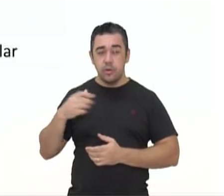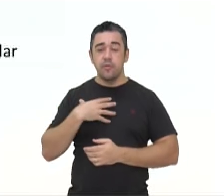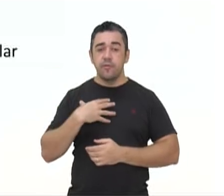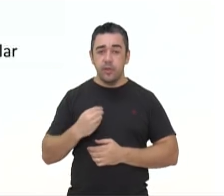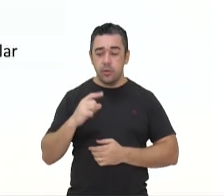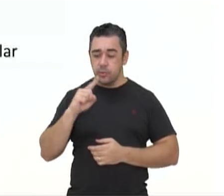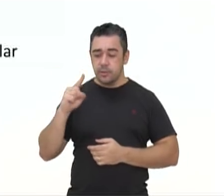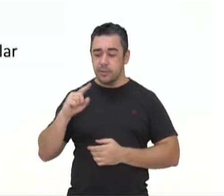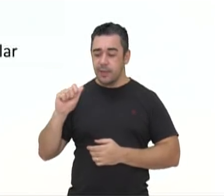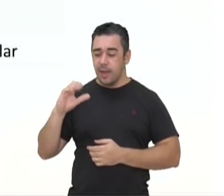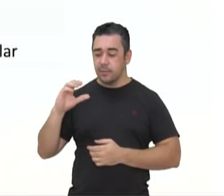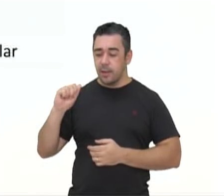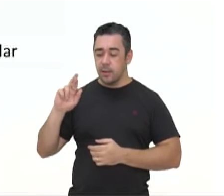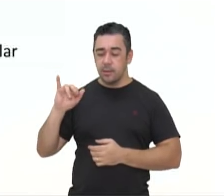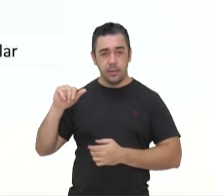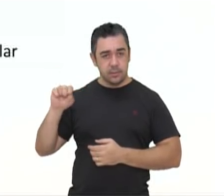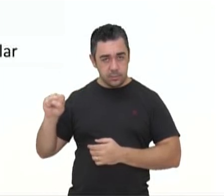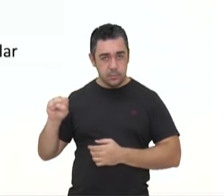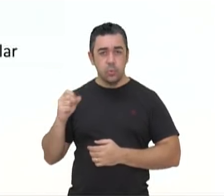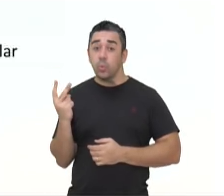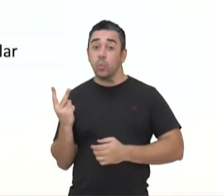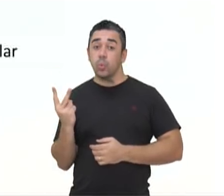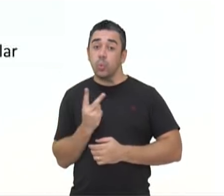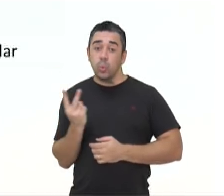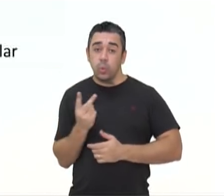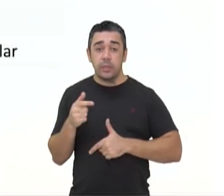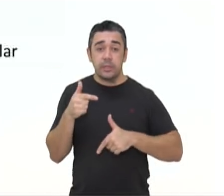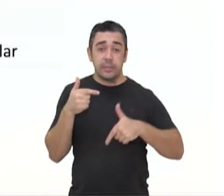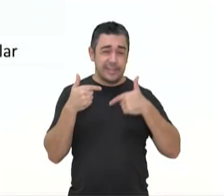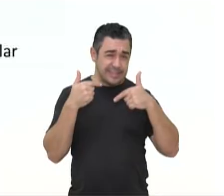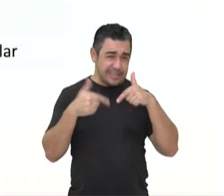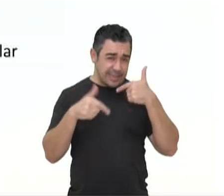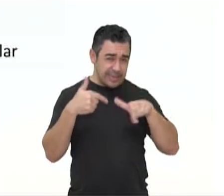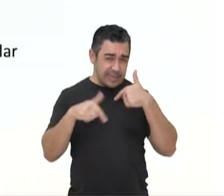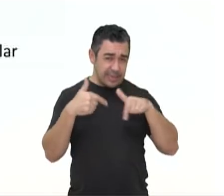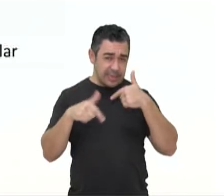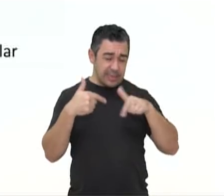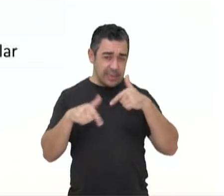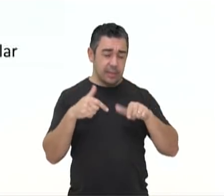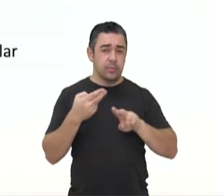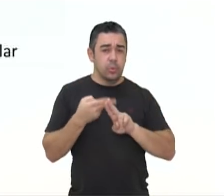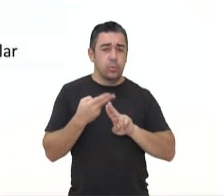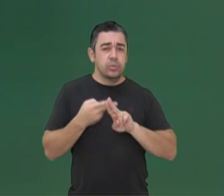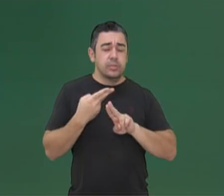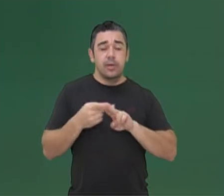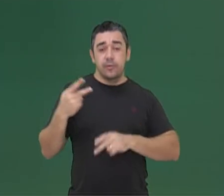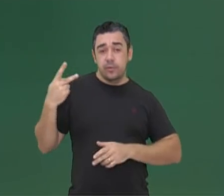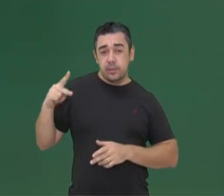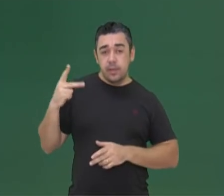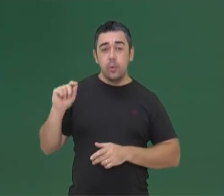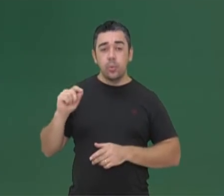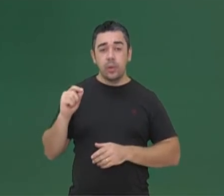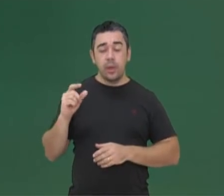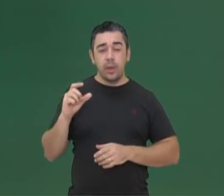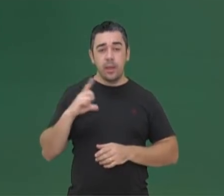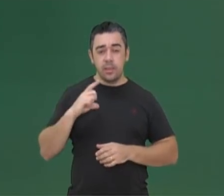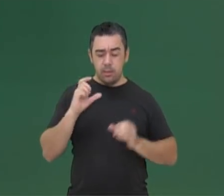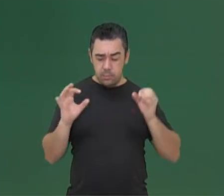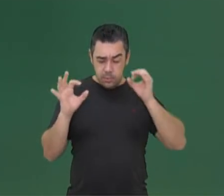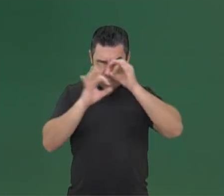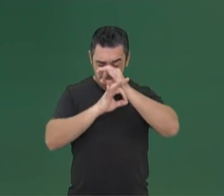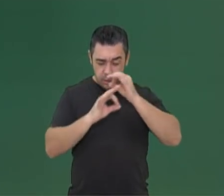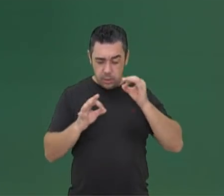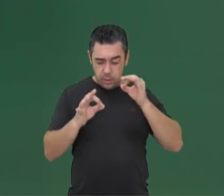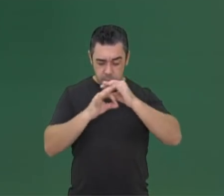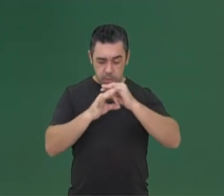Zacarias. Então eles trabalhavam, eles utilizavam no seu ofício lentes. Então